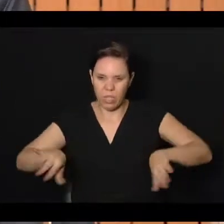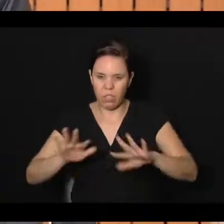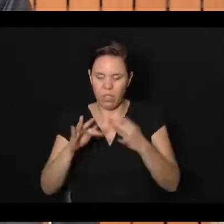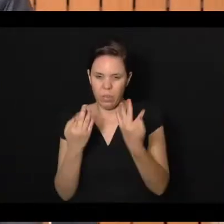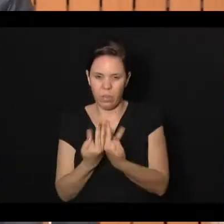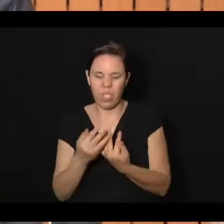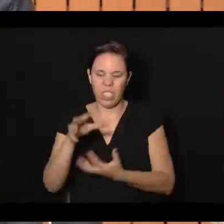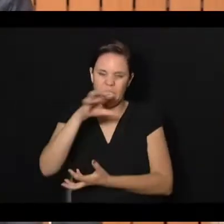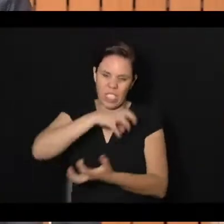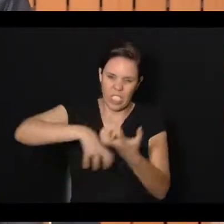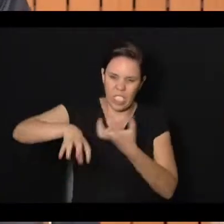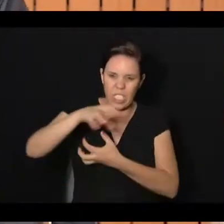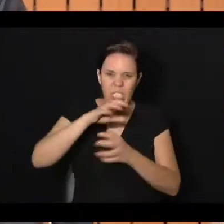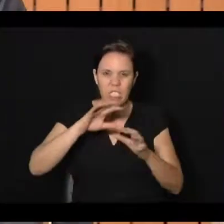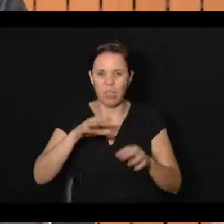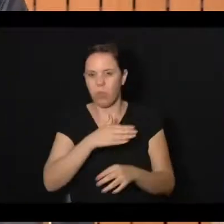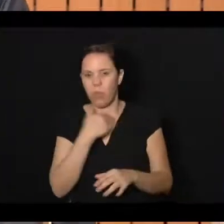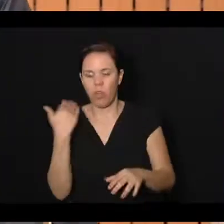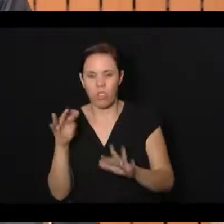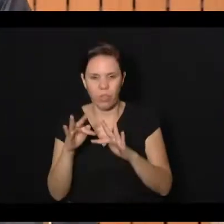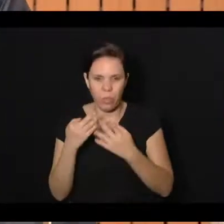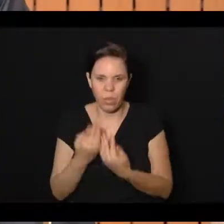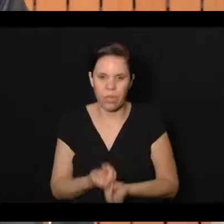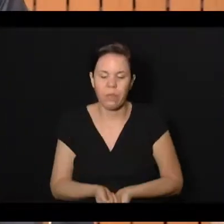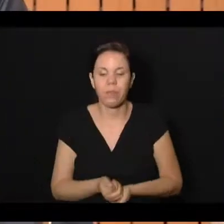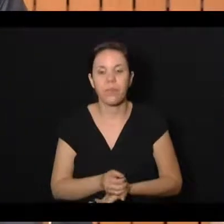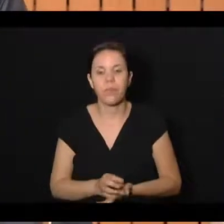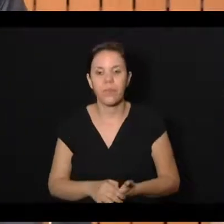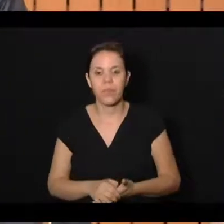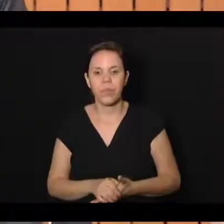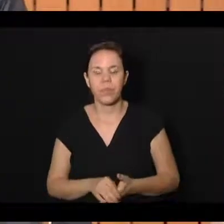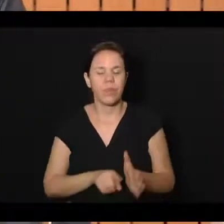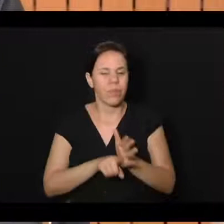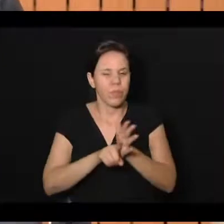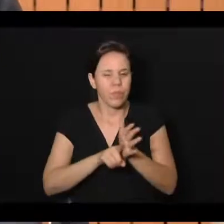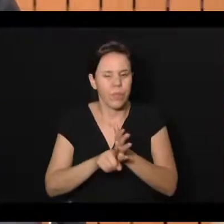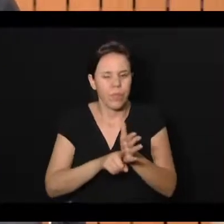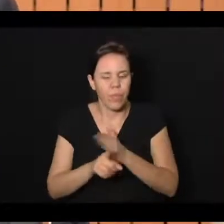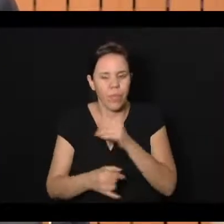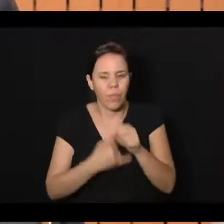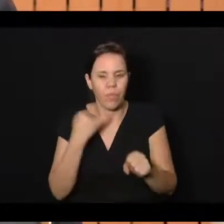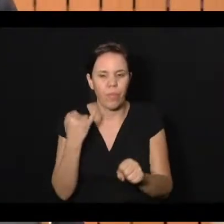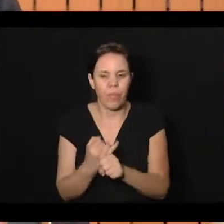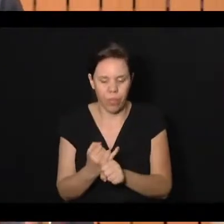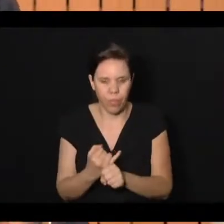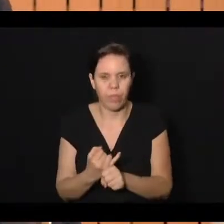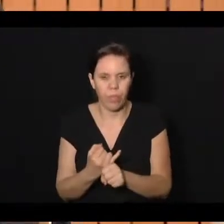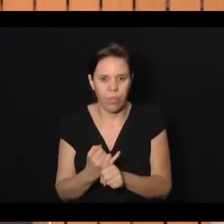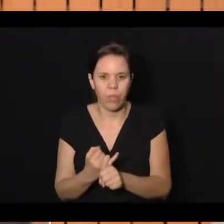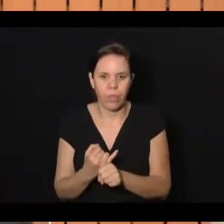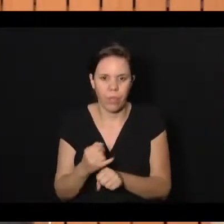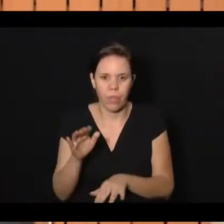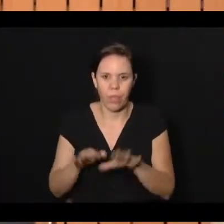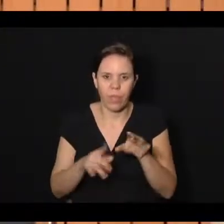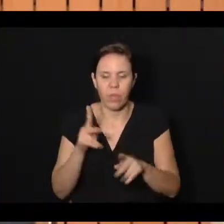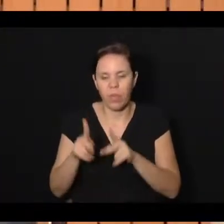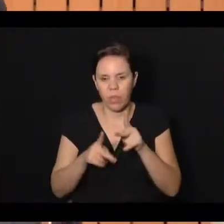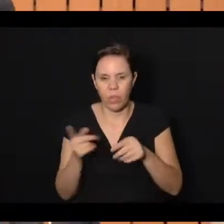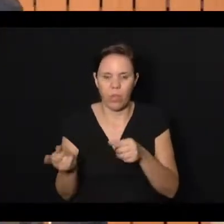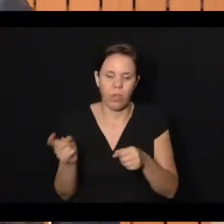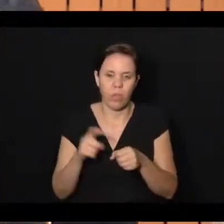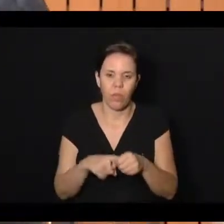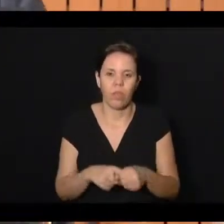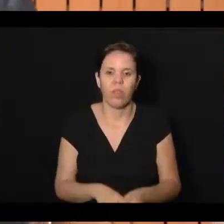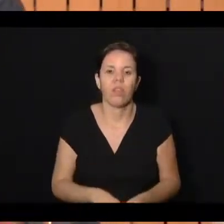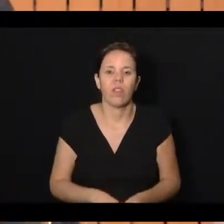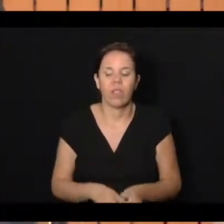morte de parte de familiares é inclusive a se especializar em um pouco na internet você de alguns desses casos a pessoa quando volta outros que a